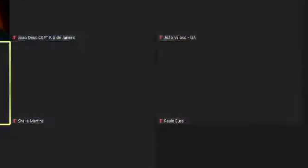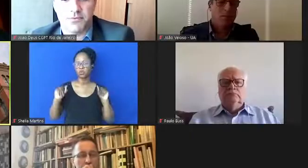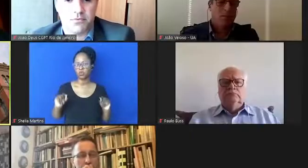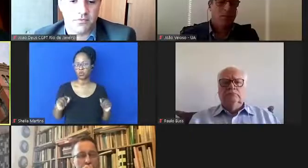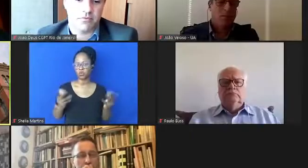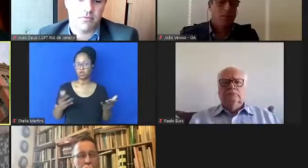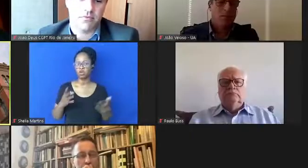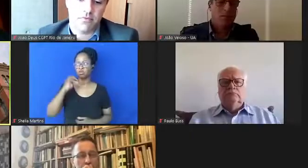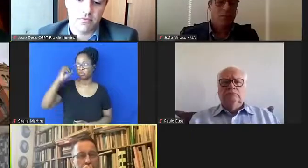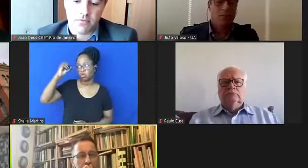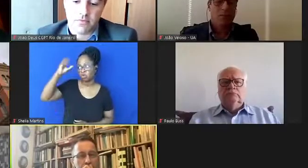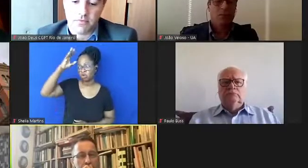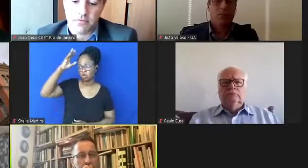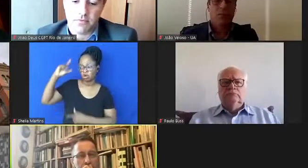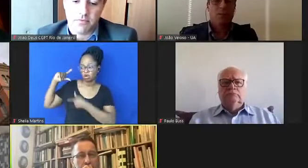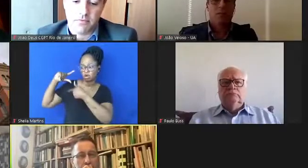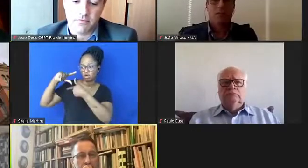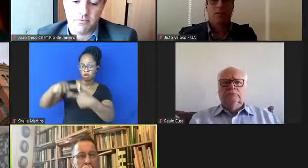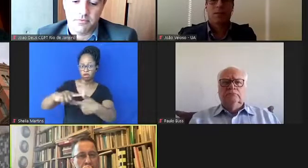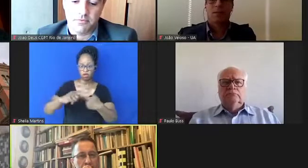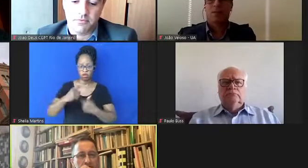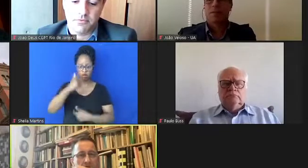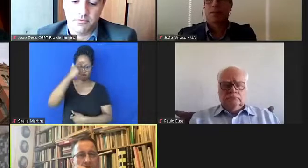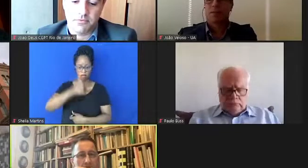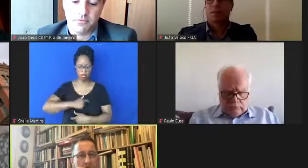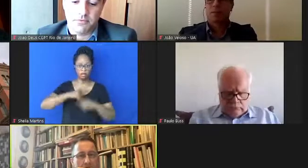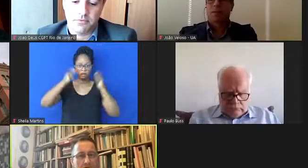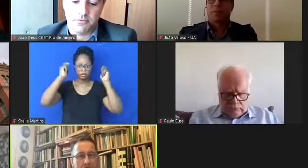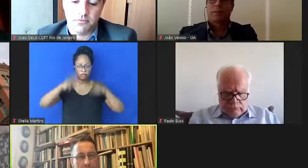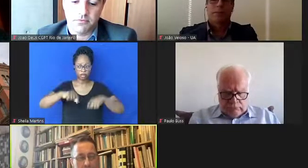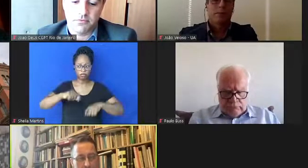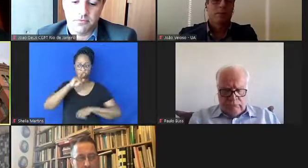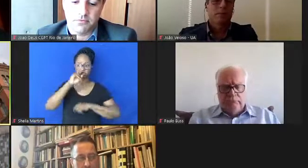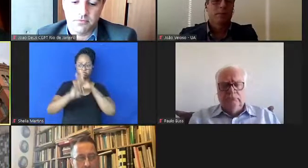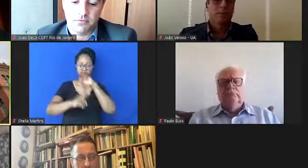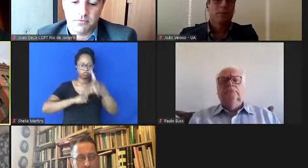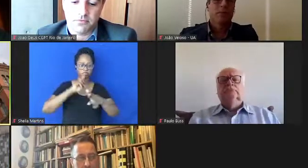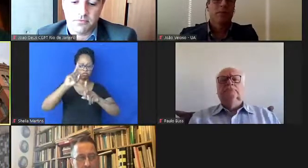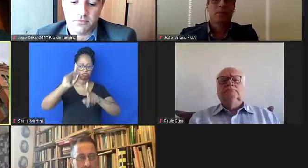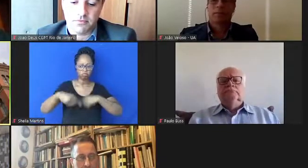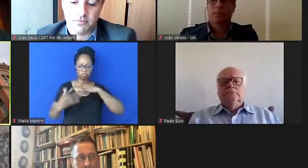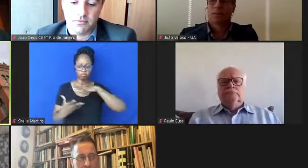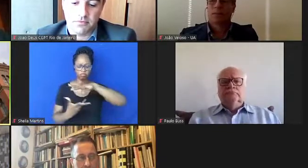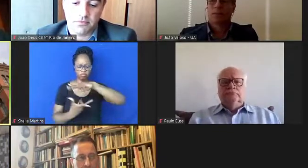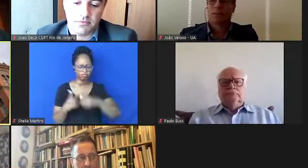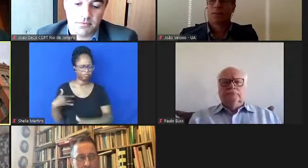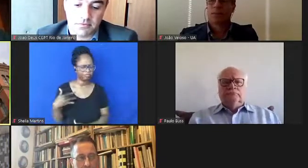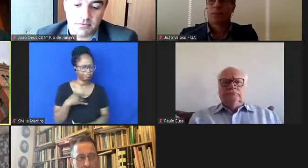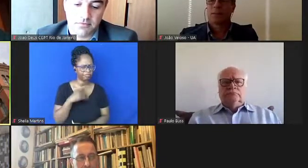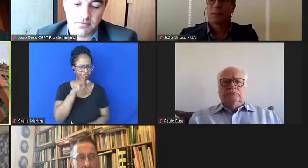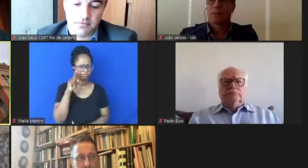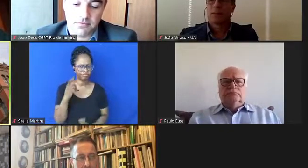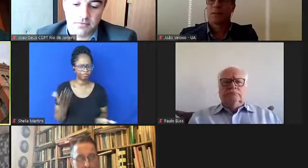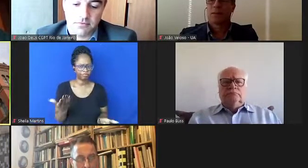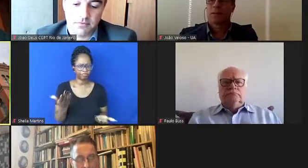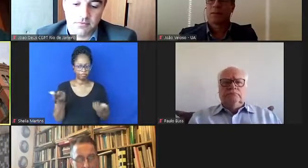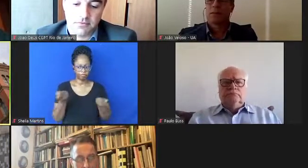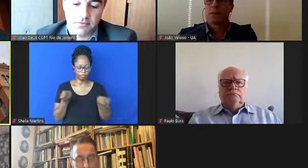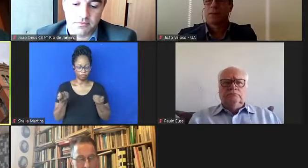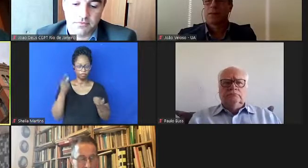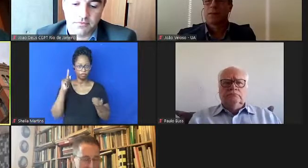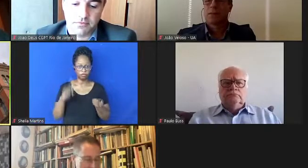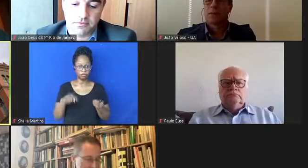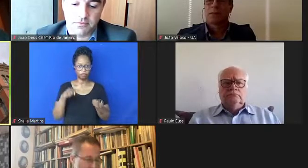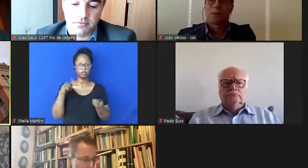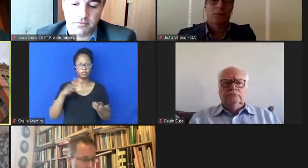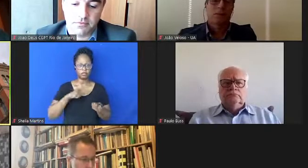conhecimento tradicional, por si só, fornece uma resposta aos desafios globais da saúde. Na moderação, contaremos